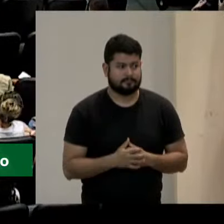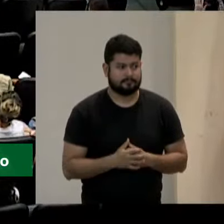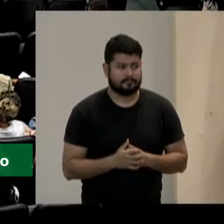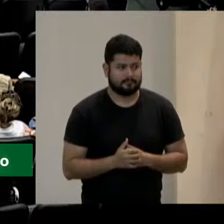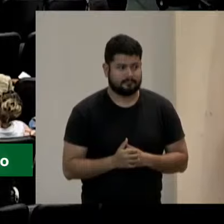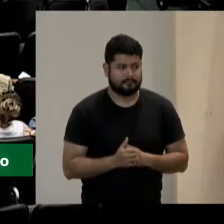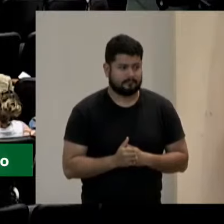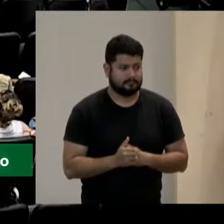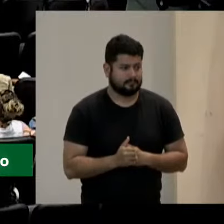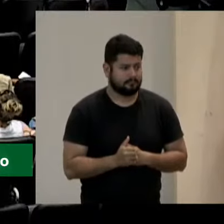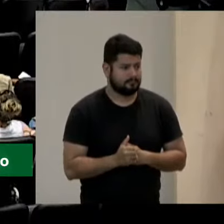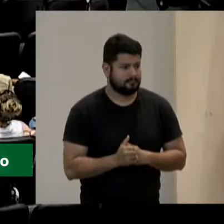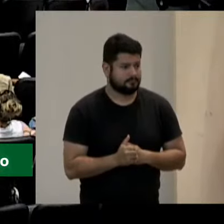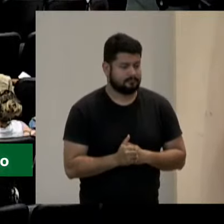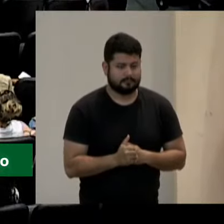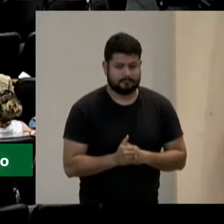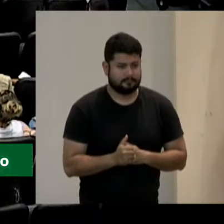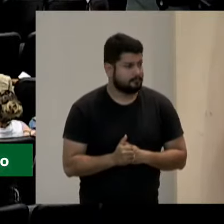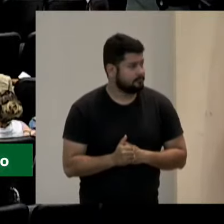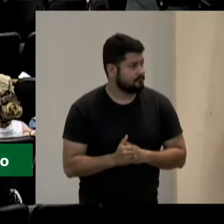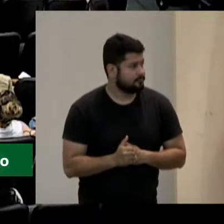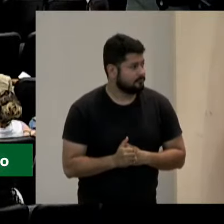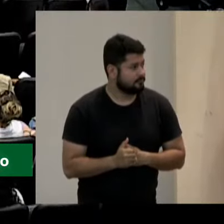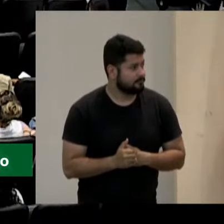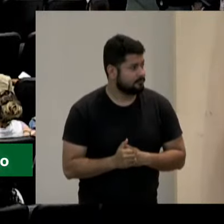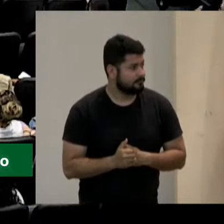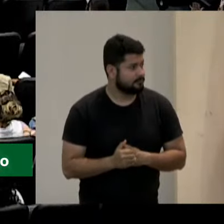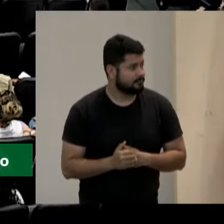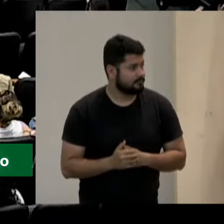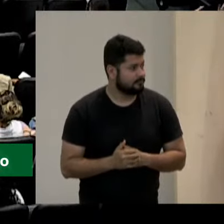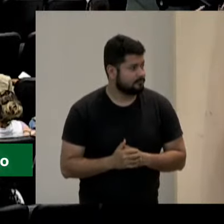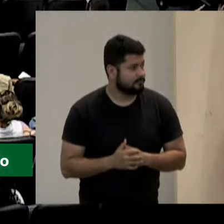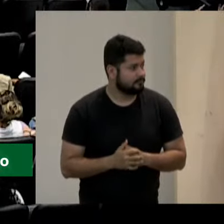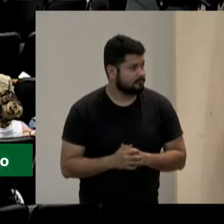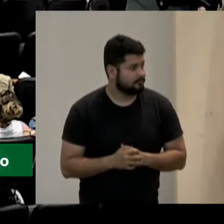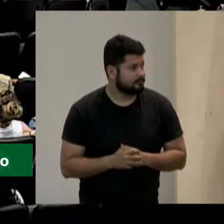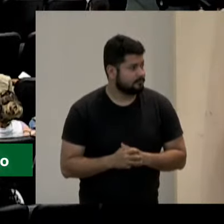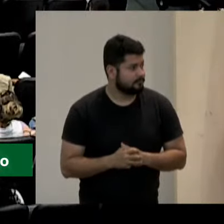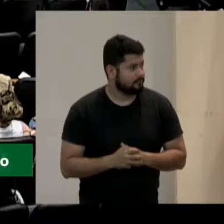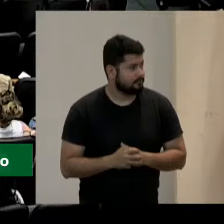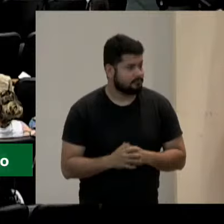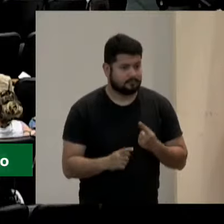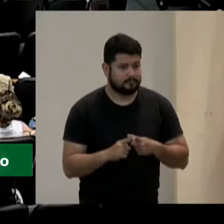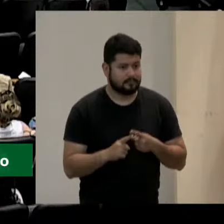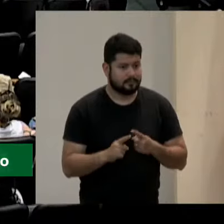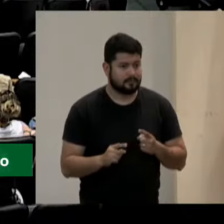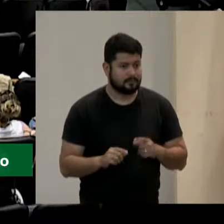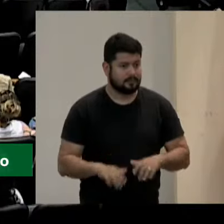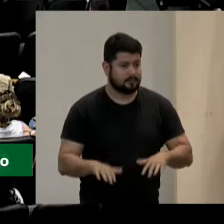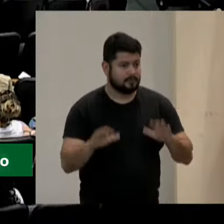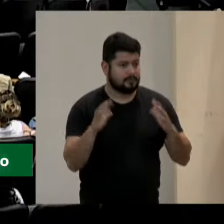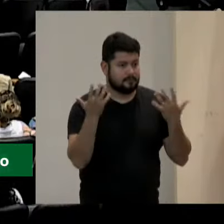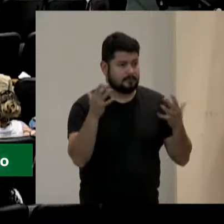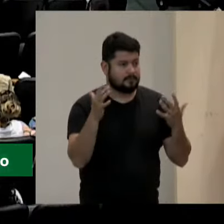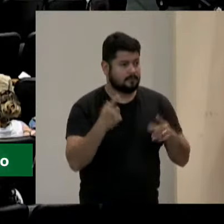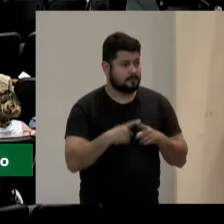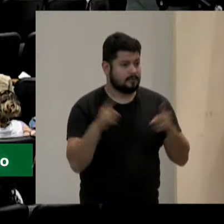porque assim, ó como que a gente bate palma, não é balançando as mãos? Por que a gente bate palma balançando as mãos? Por causa das pessoas com